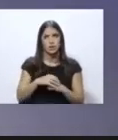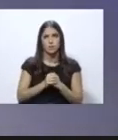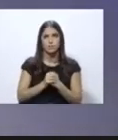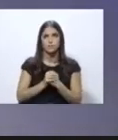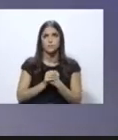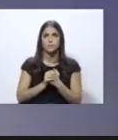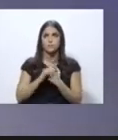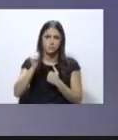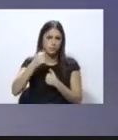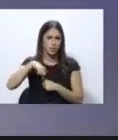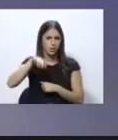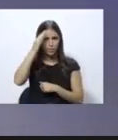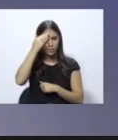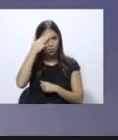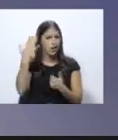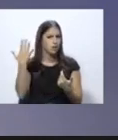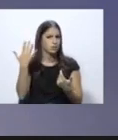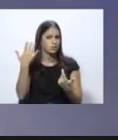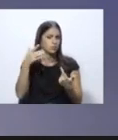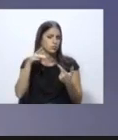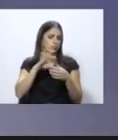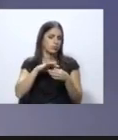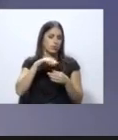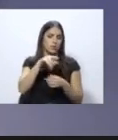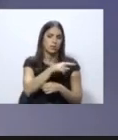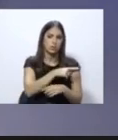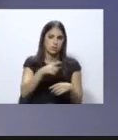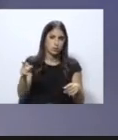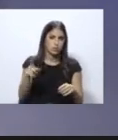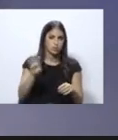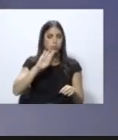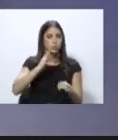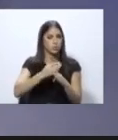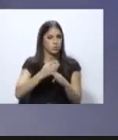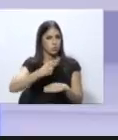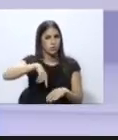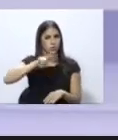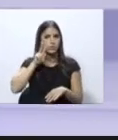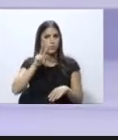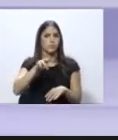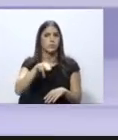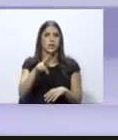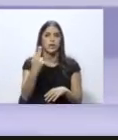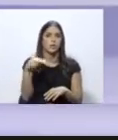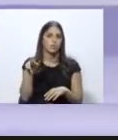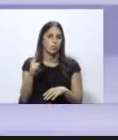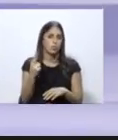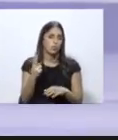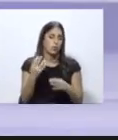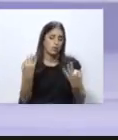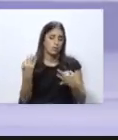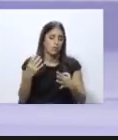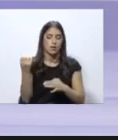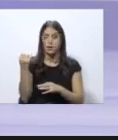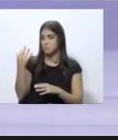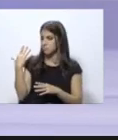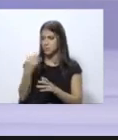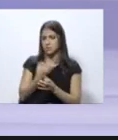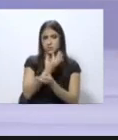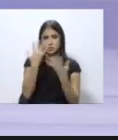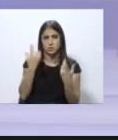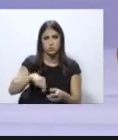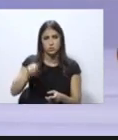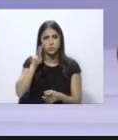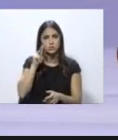quase todos. Só sobre estes últimos que vimos, o Nanu, ainda há pouco tempo, há poucos dias, pudemos